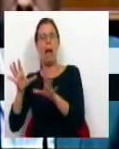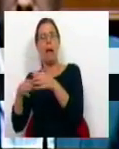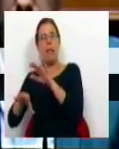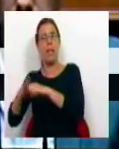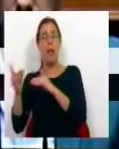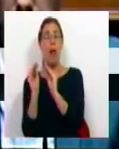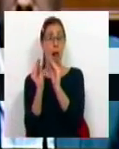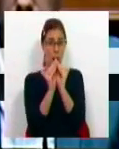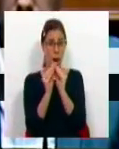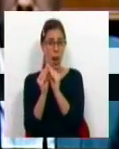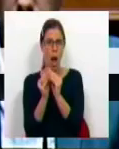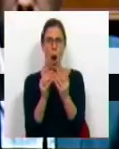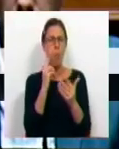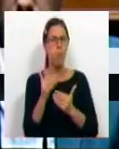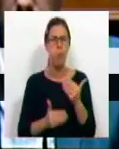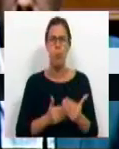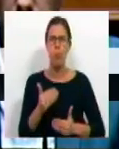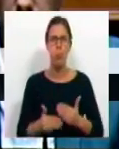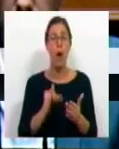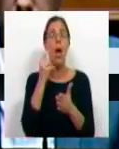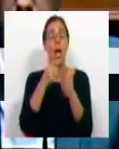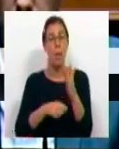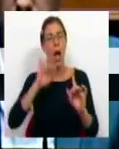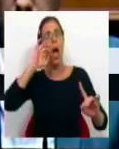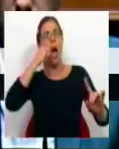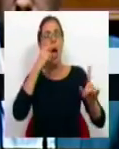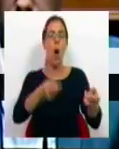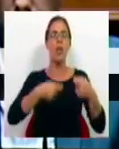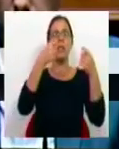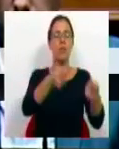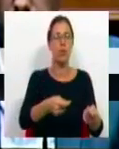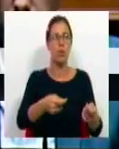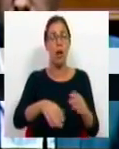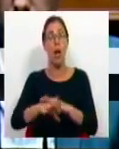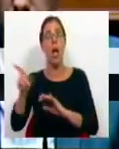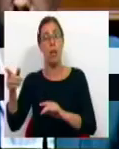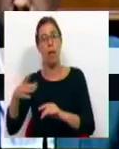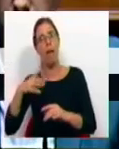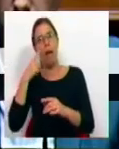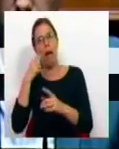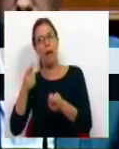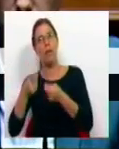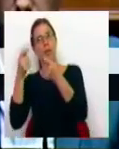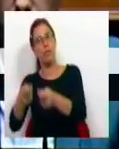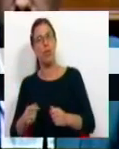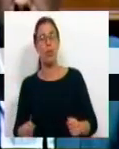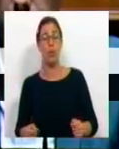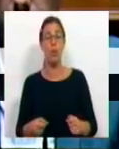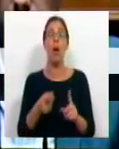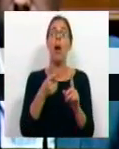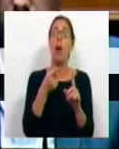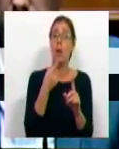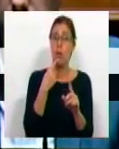Quando o embuste se tornou insustentável, o imposto era um ataque aos investidores e a direita chorou pelos investidores. Quando